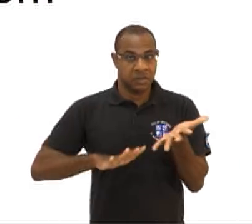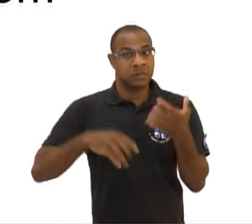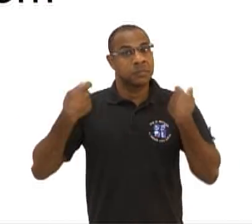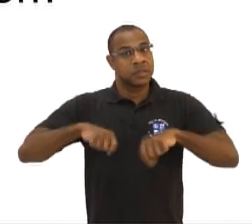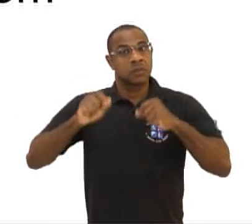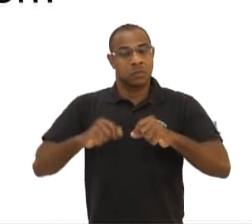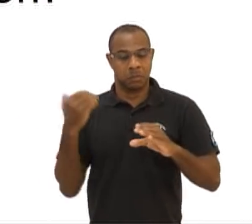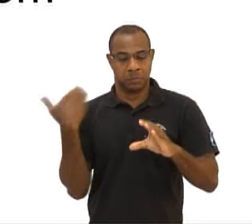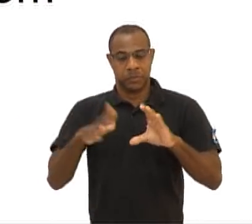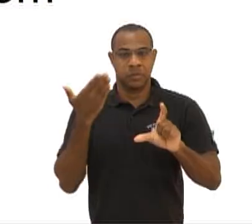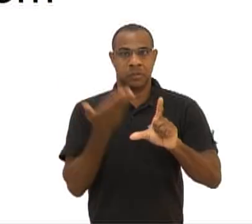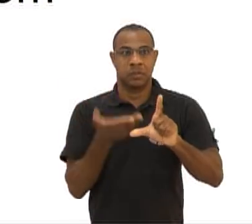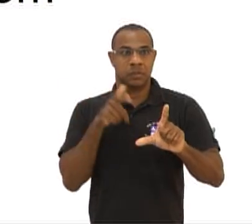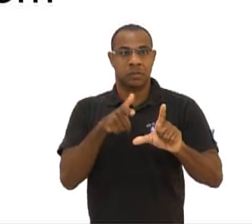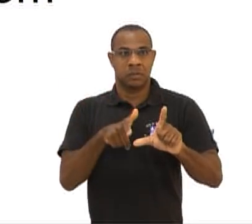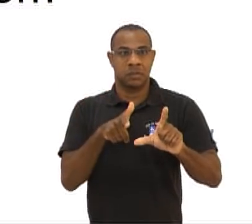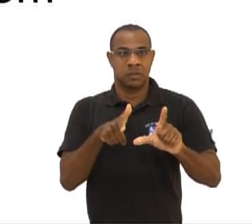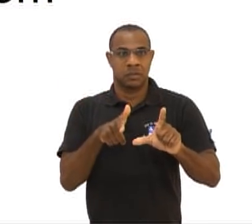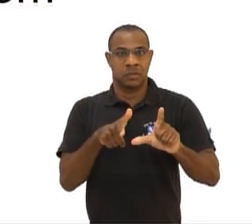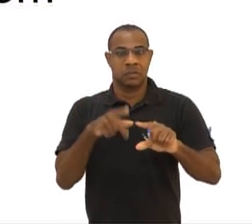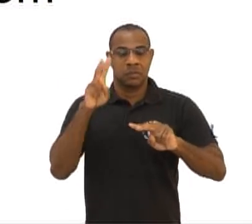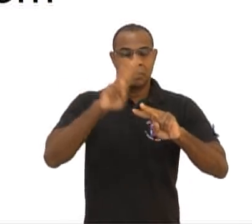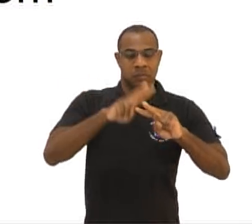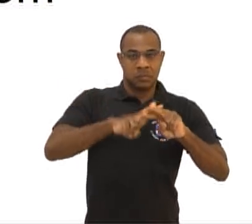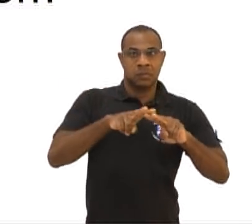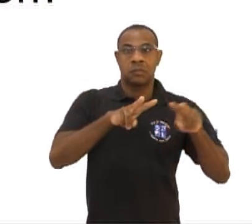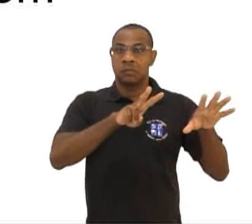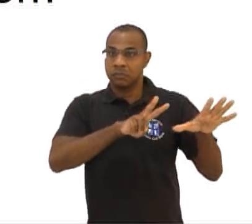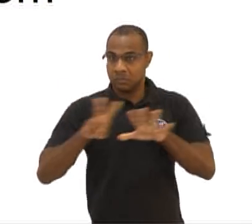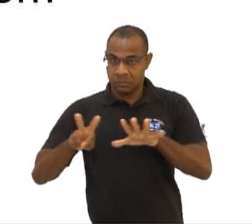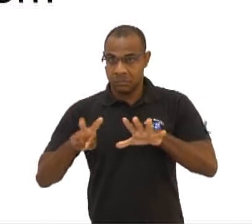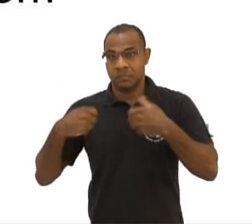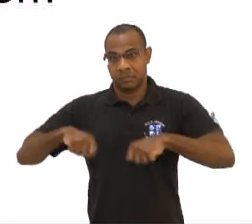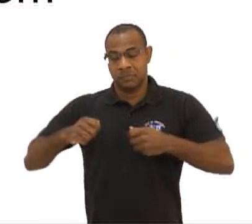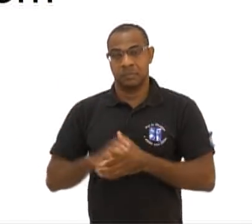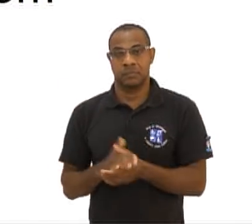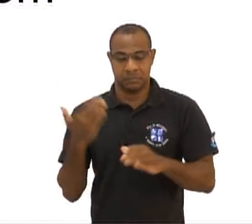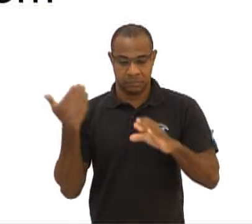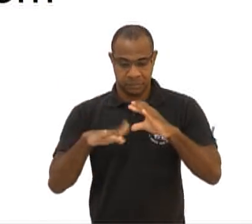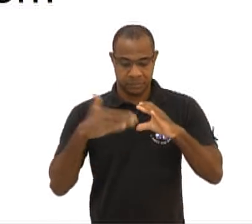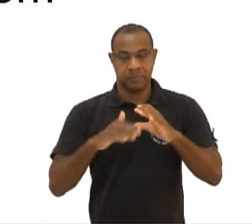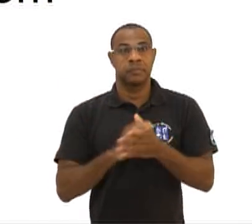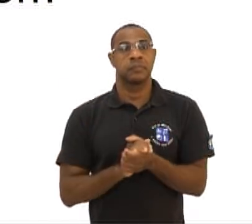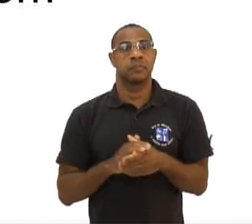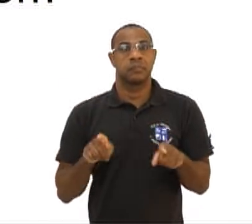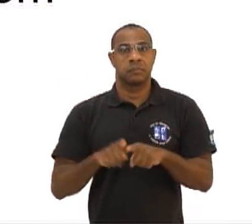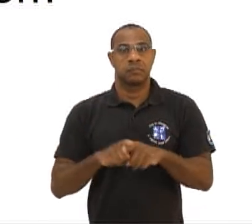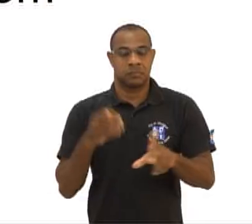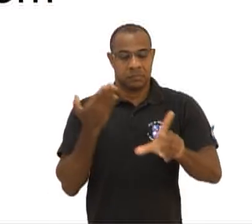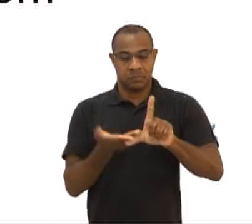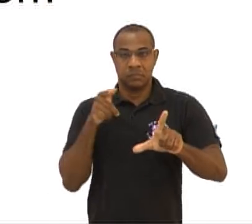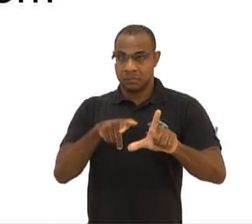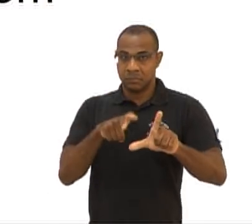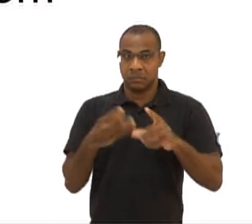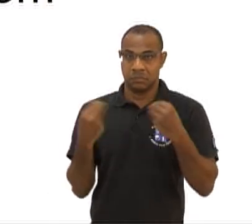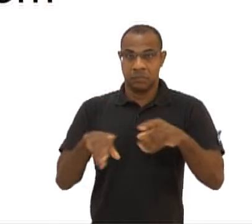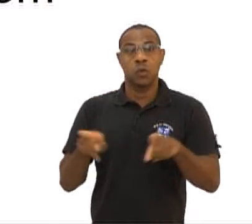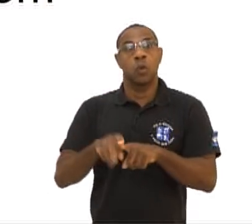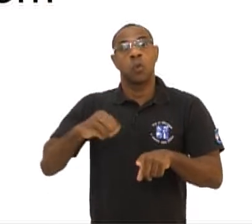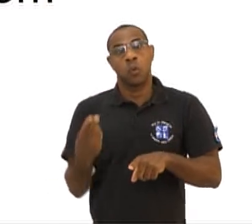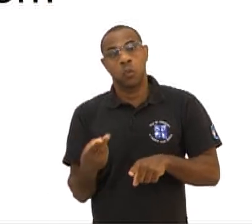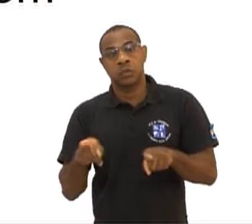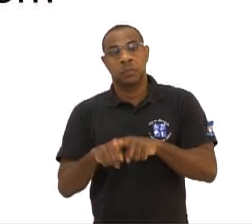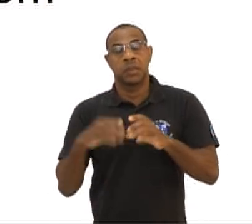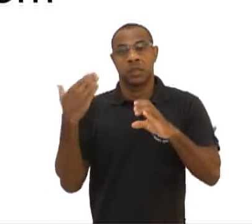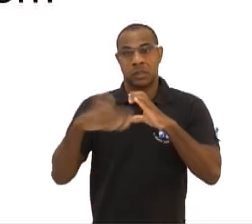deverão postar como a hashtag Semana do Conhecimento, que seria enviar pelo Google Classroom, ou enviar para